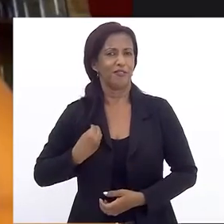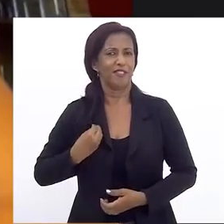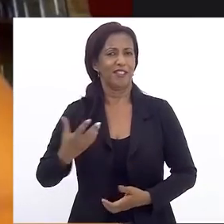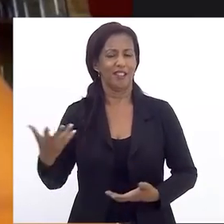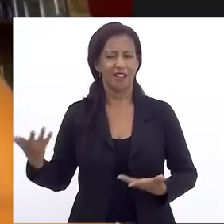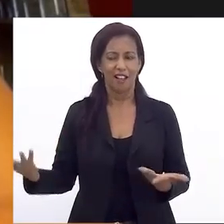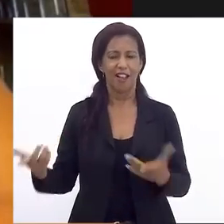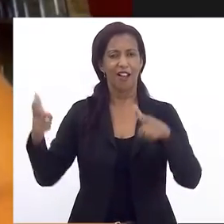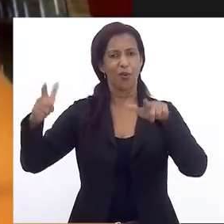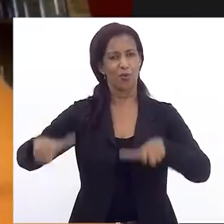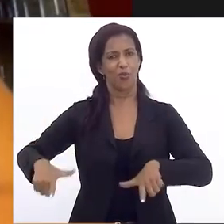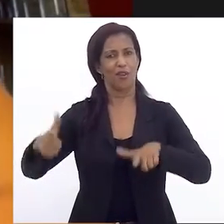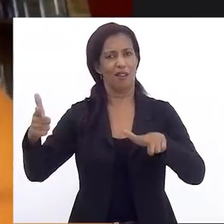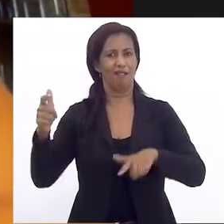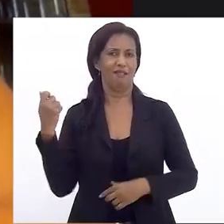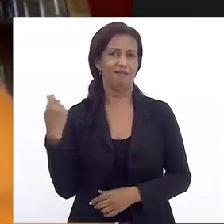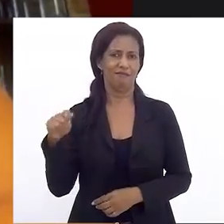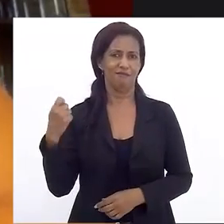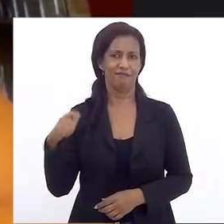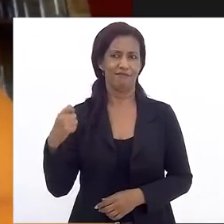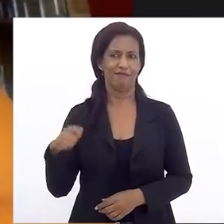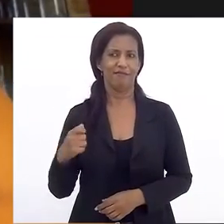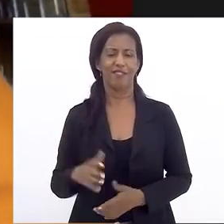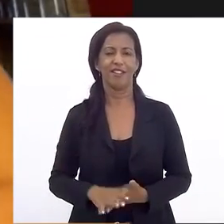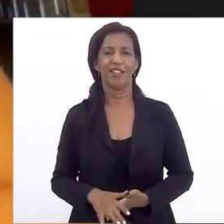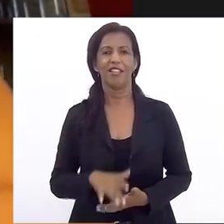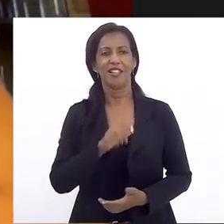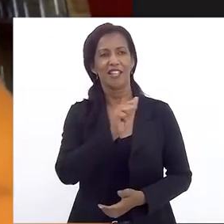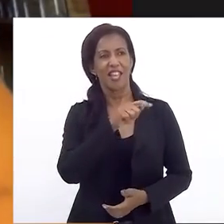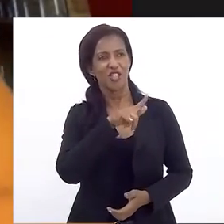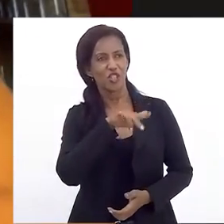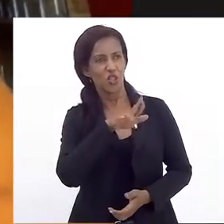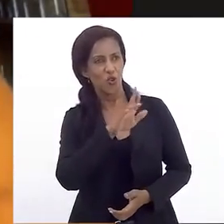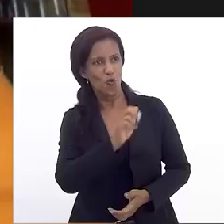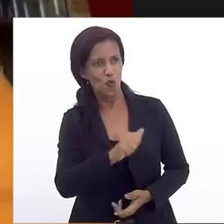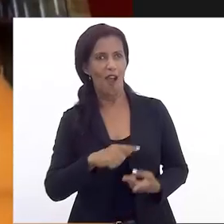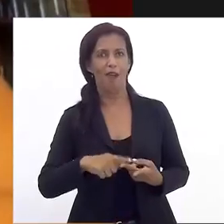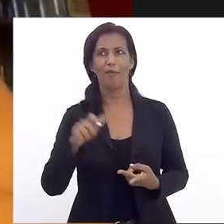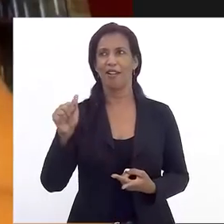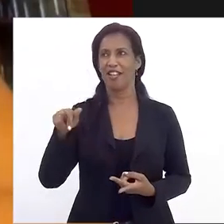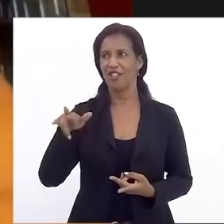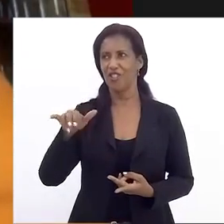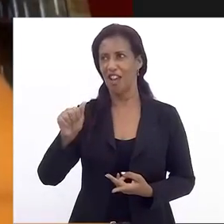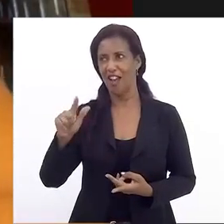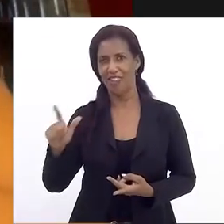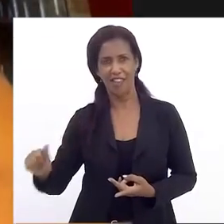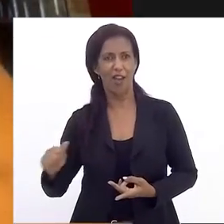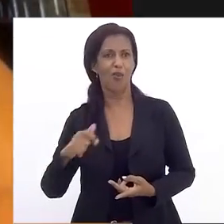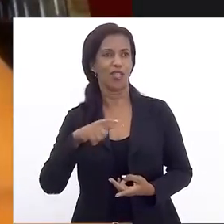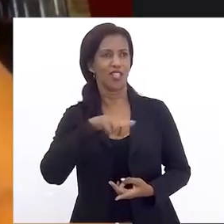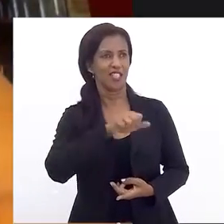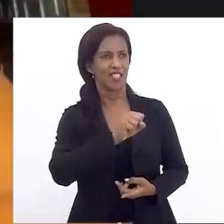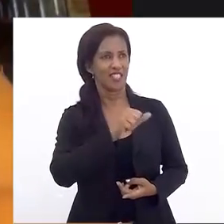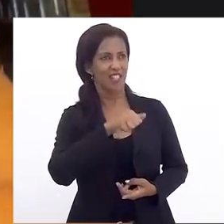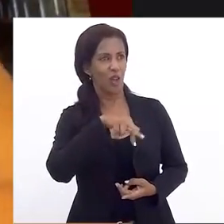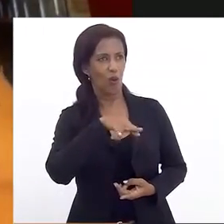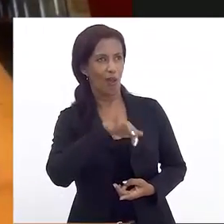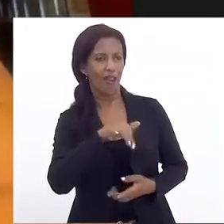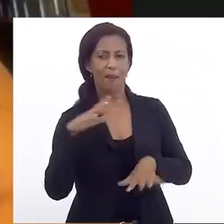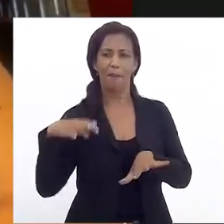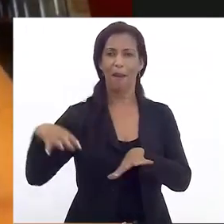Mais vida à nossa tão querida Lagoa de Araruama. Quer de Guaba, quer de São Pedro, quer de Arraial, quer de